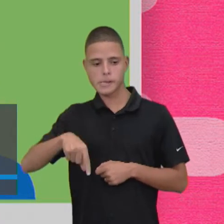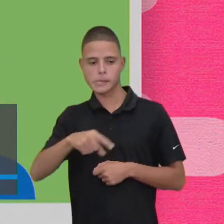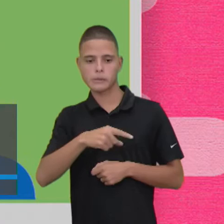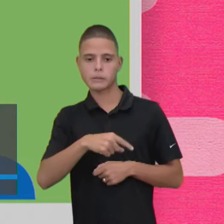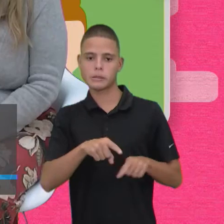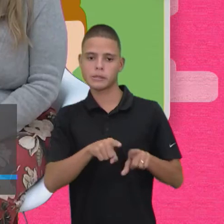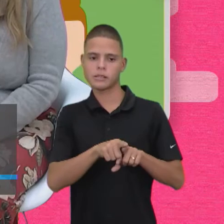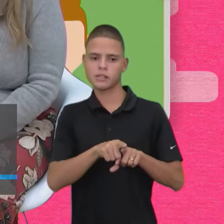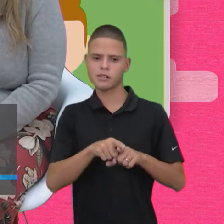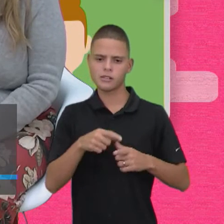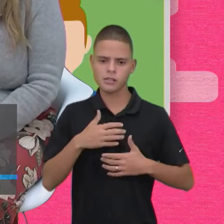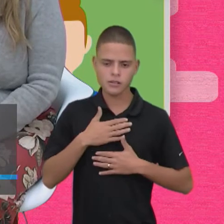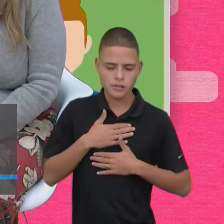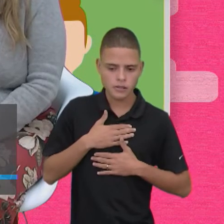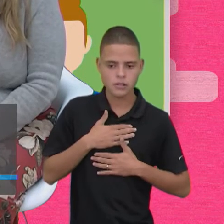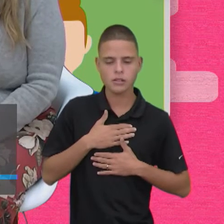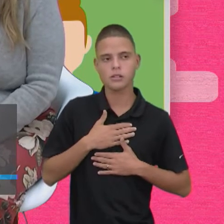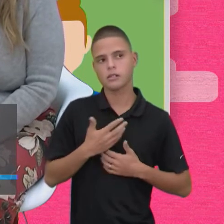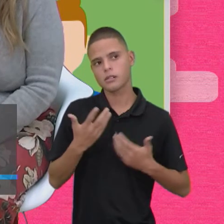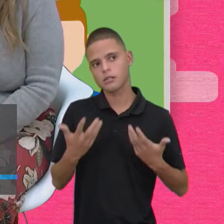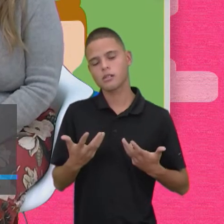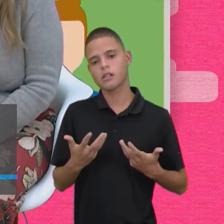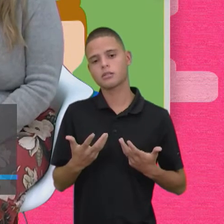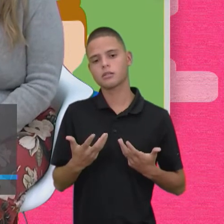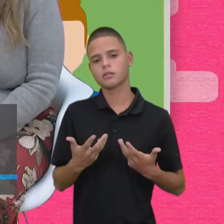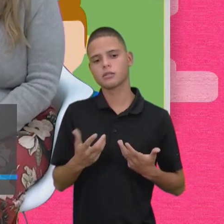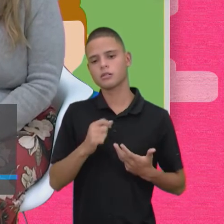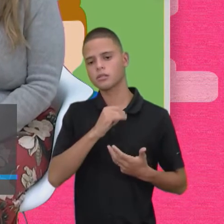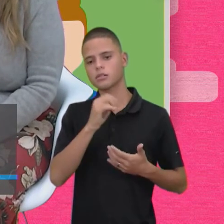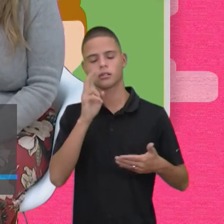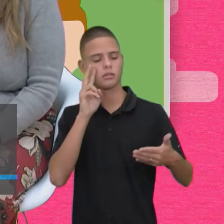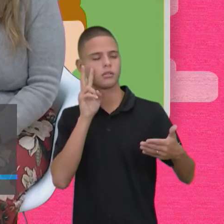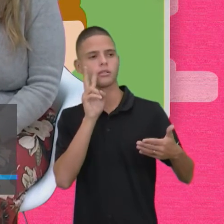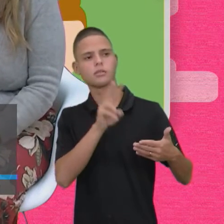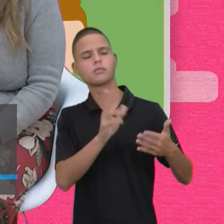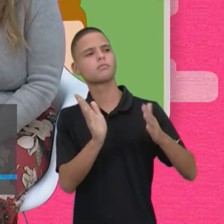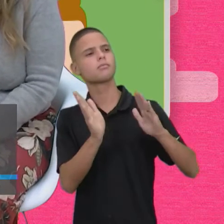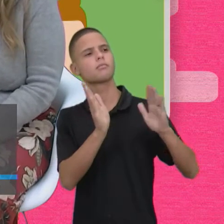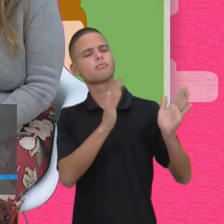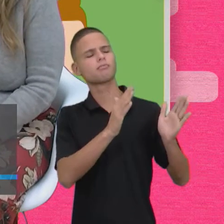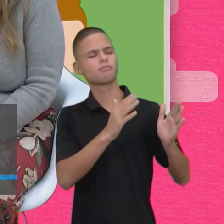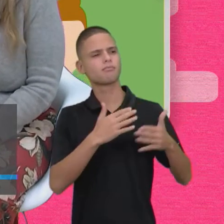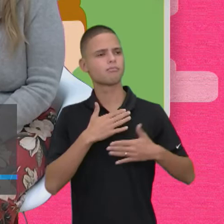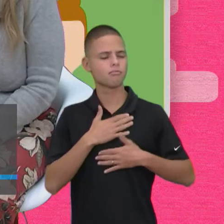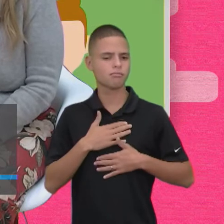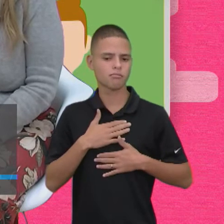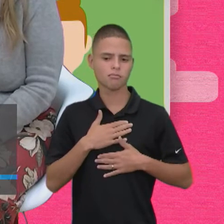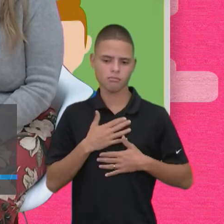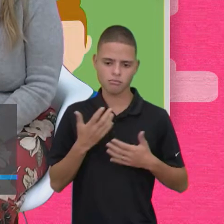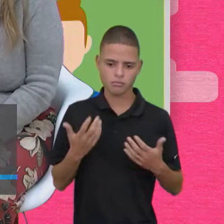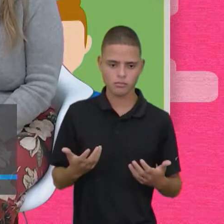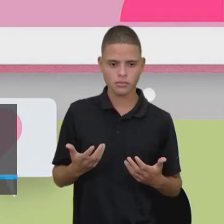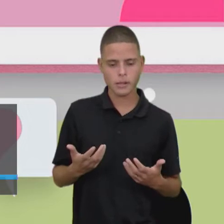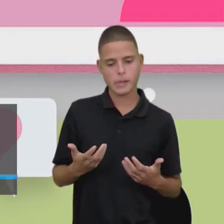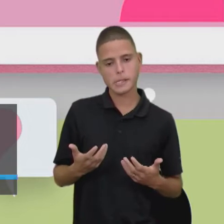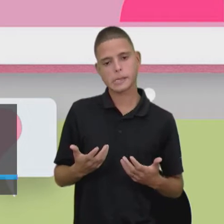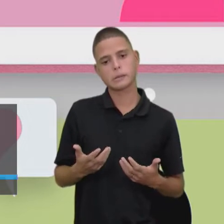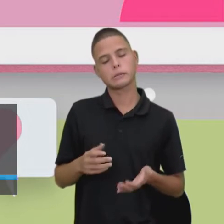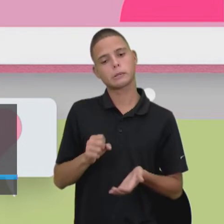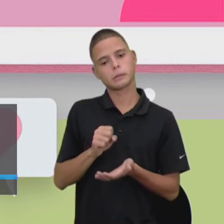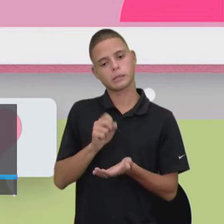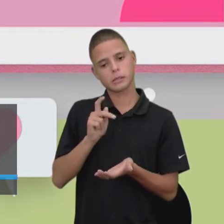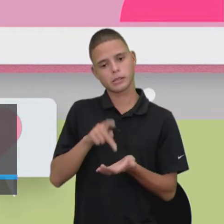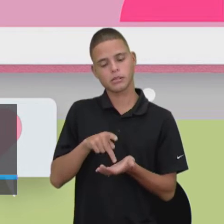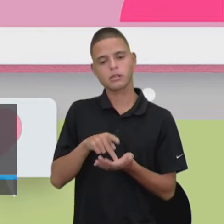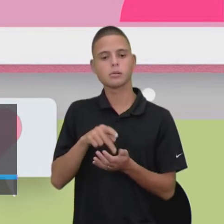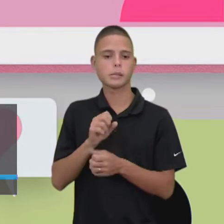Eu gostaria de ver esse conteúdo. Se eu estivesse assistindo, ia me agradar? Ia ser agradável a mim, né? Exatamente, porque aí a gente começa